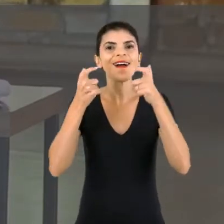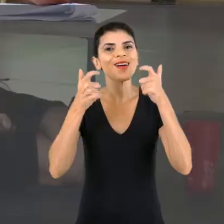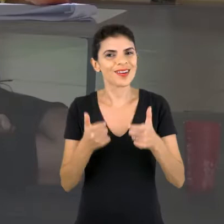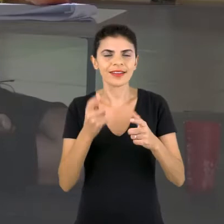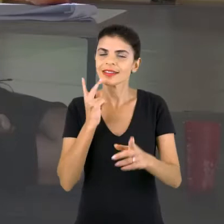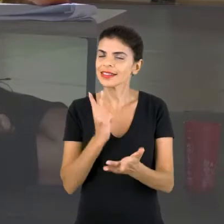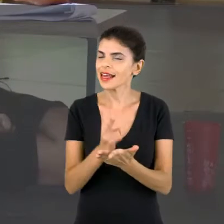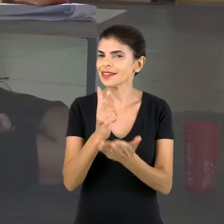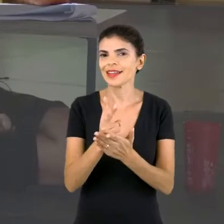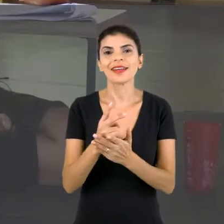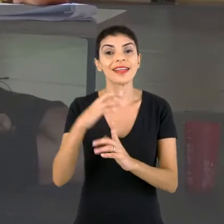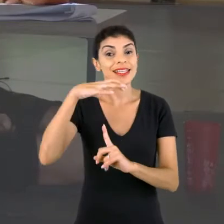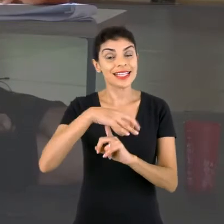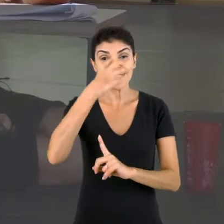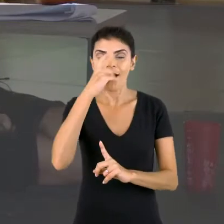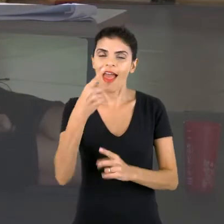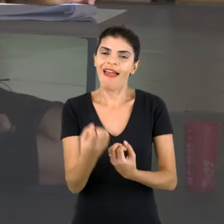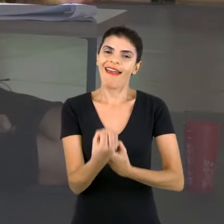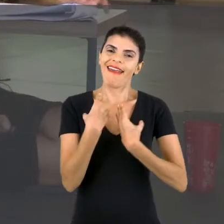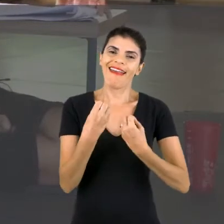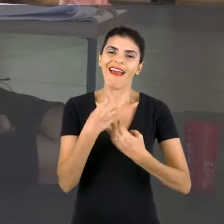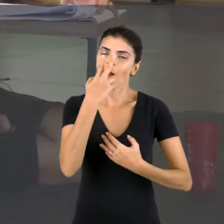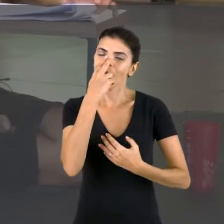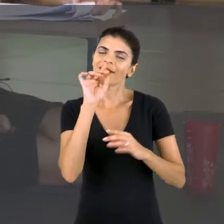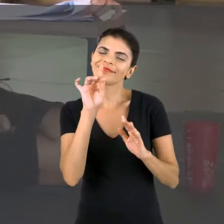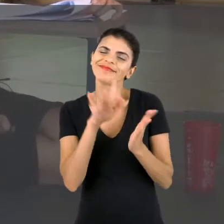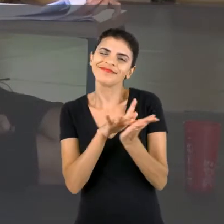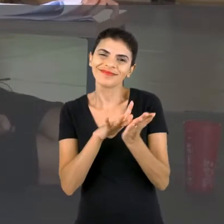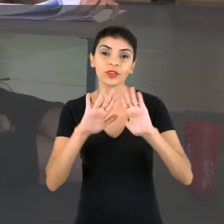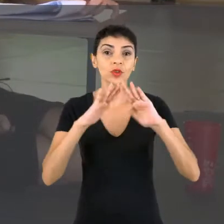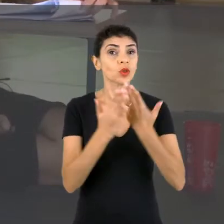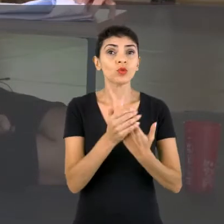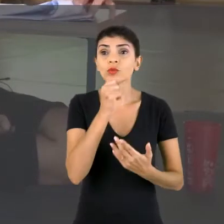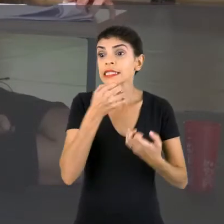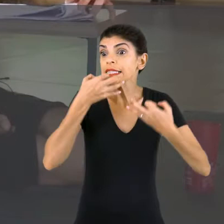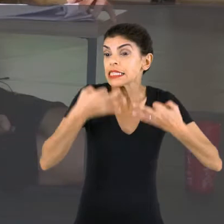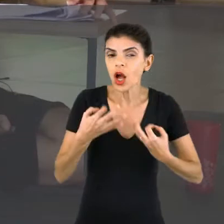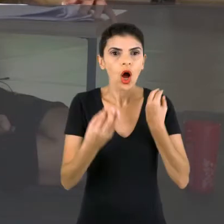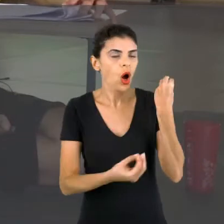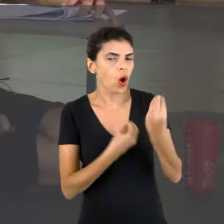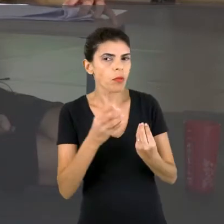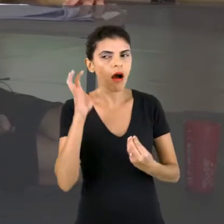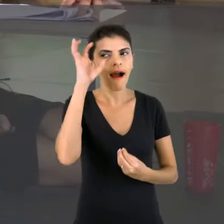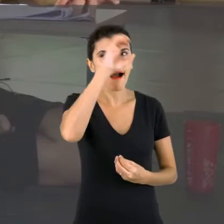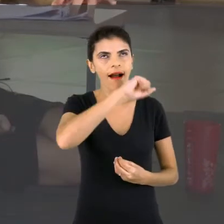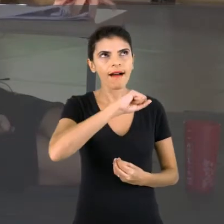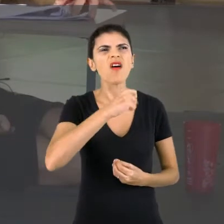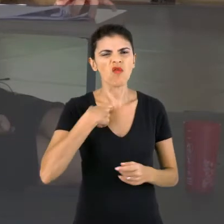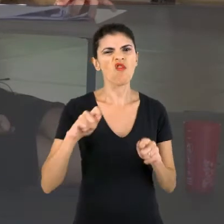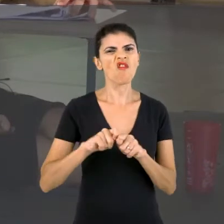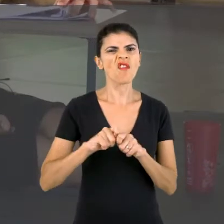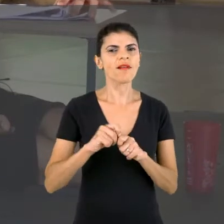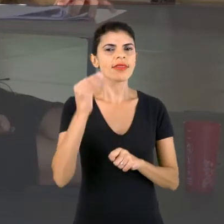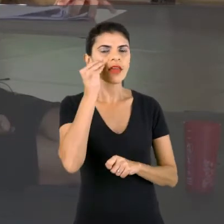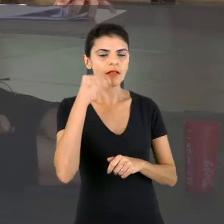lugar. Porque a gente sempre fala que o Circo no Ato foi a nossa maior escola. Porque tinham coisas que a gente não tinha certeza como fazia, mas a gente se colocava